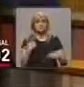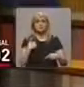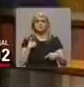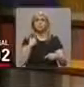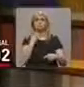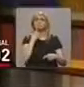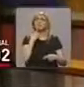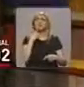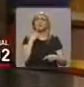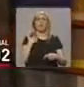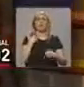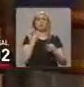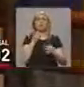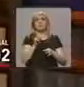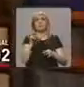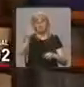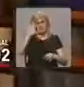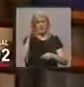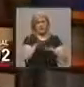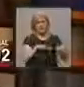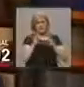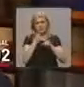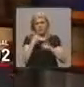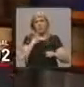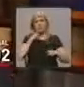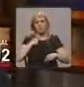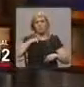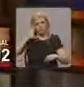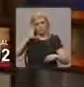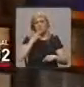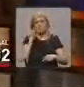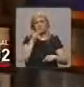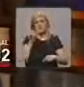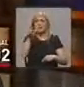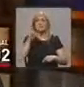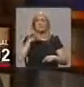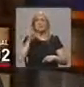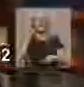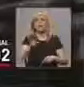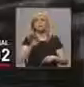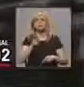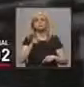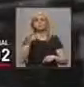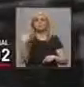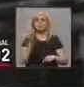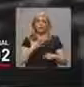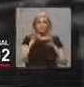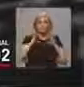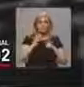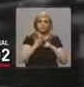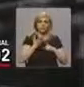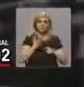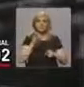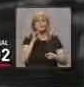disso, mas ele sabia o que estava a fazer e eu também sabia o que ele queria com essa humilhação. Almeida